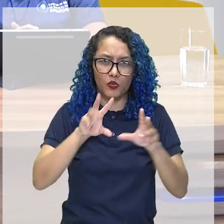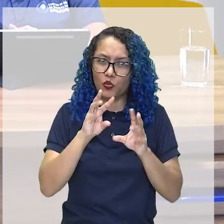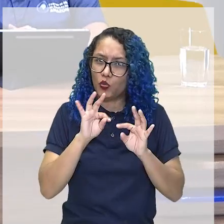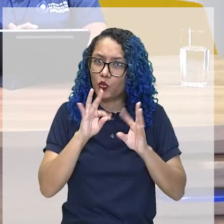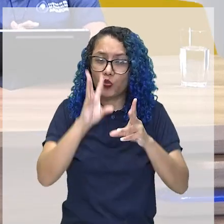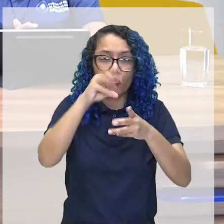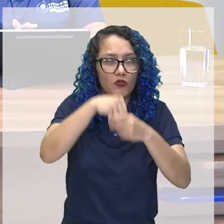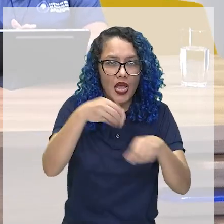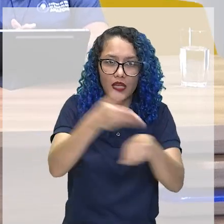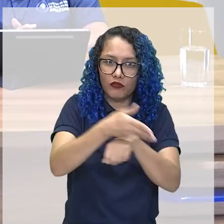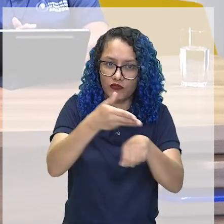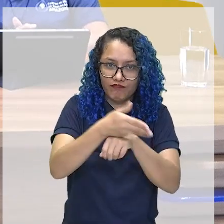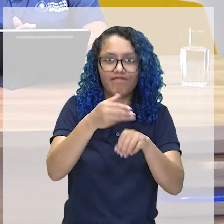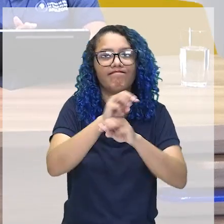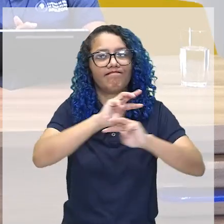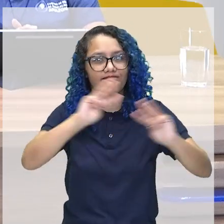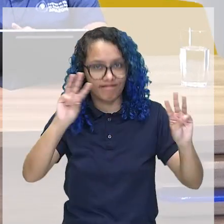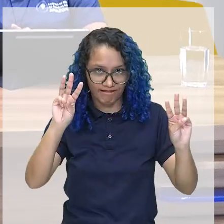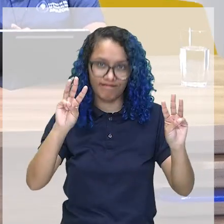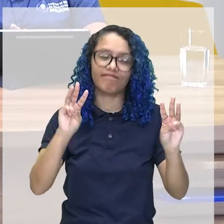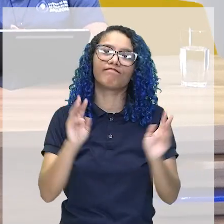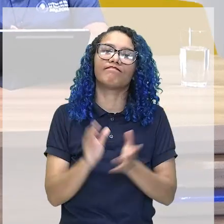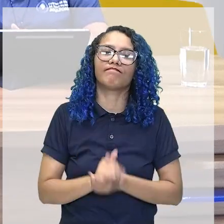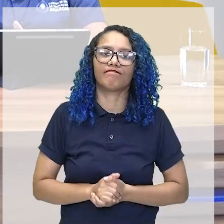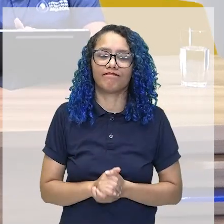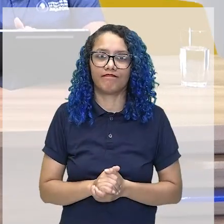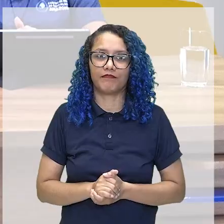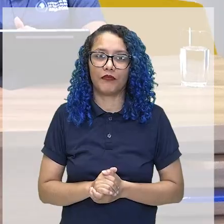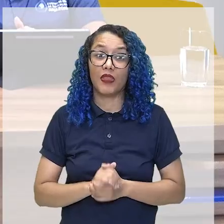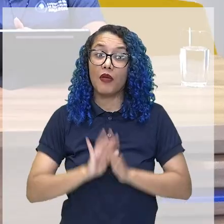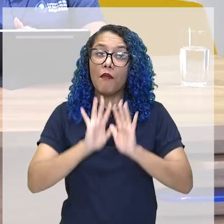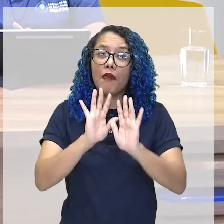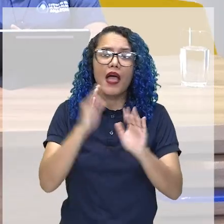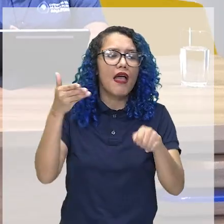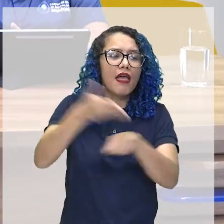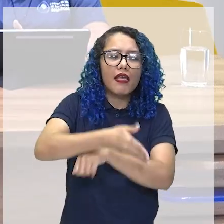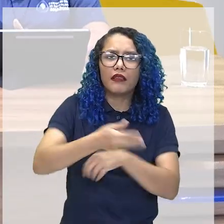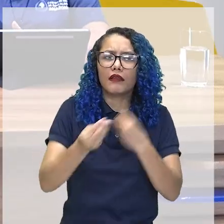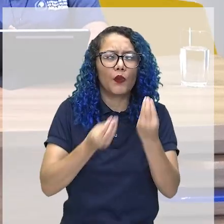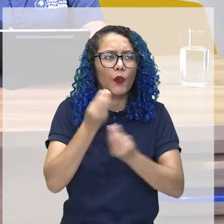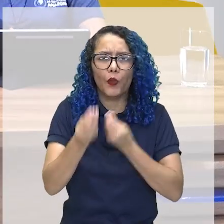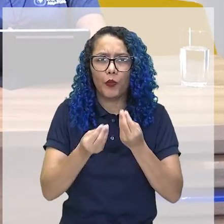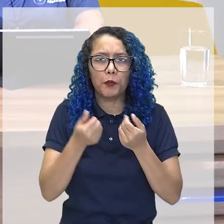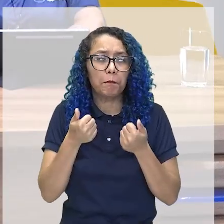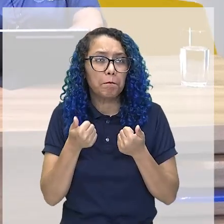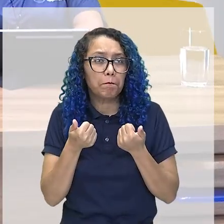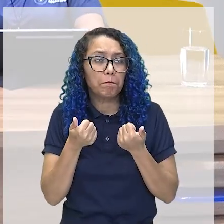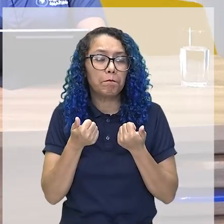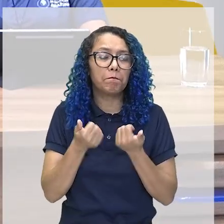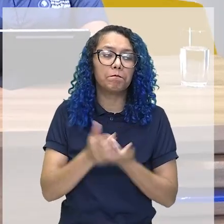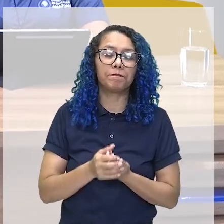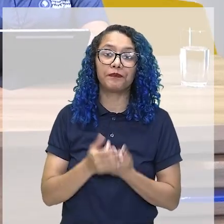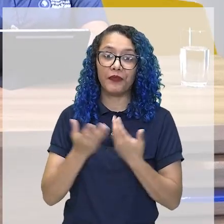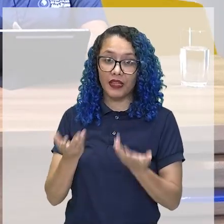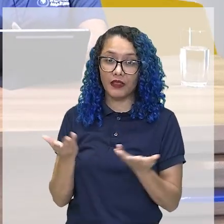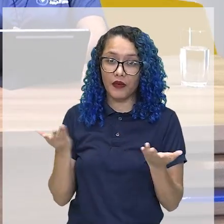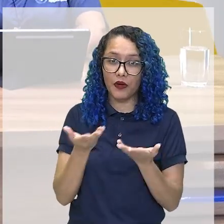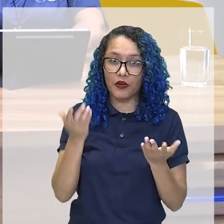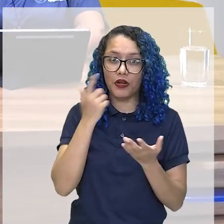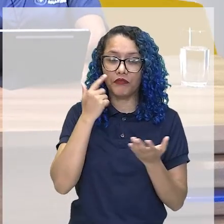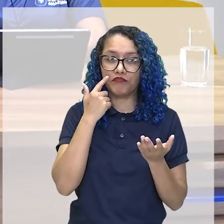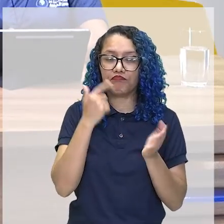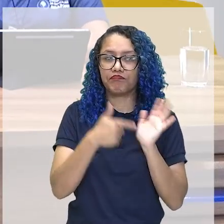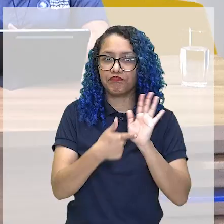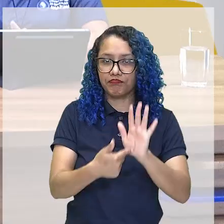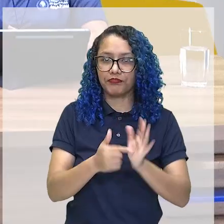diário digital, que faz isso ser possível, né? Agora, como é que acessa? A professora Socorro vai dar aqui. É isso mesmo, Rafael.